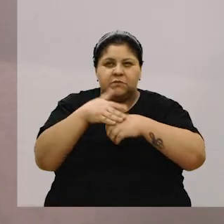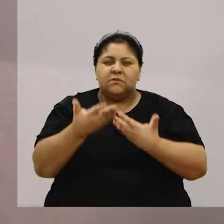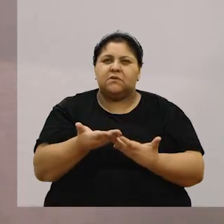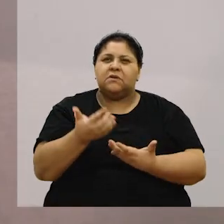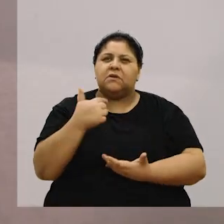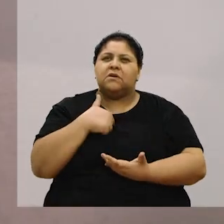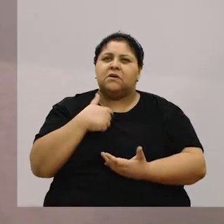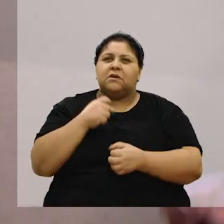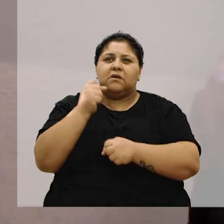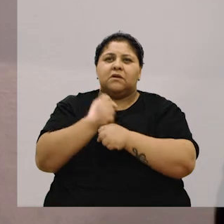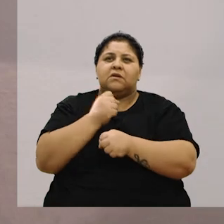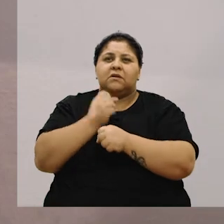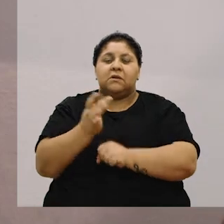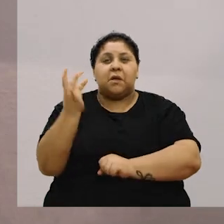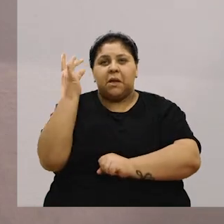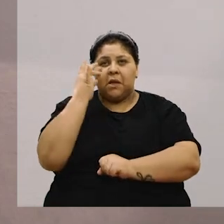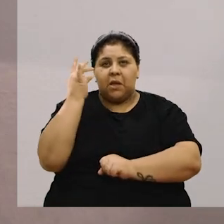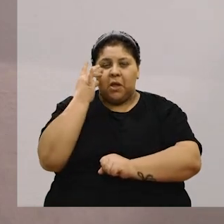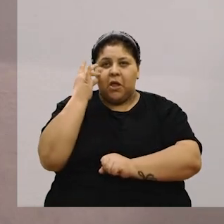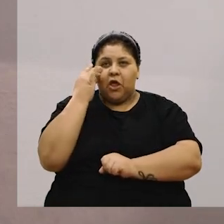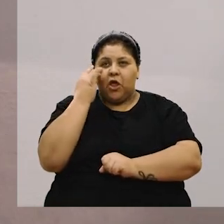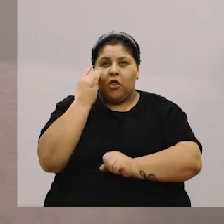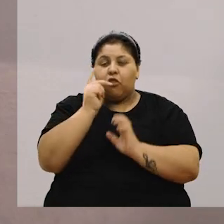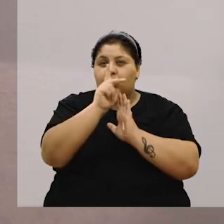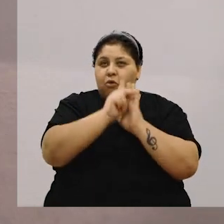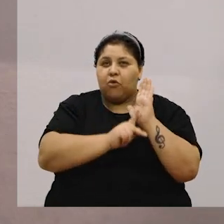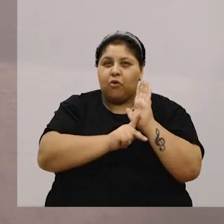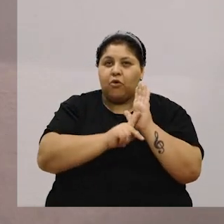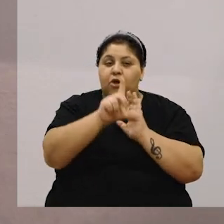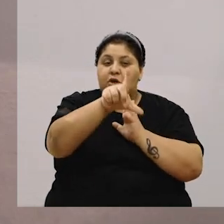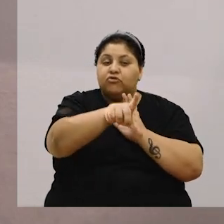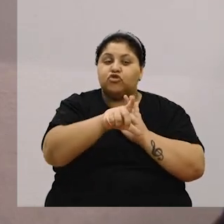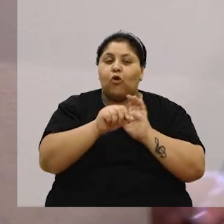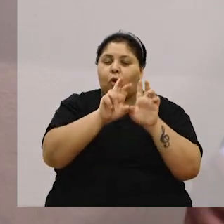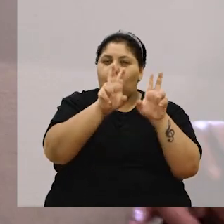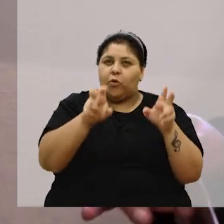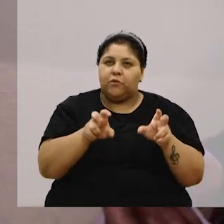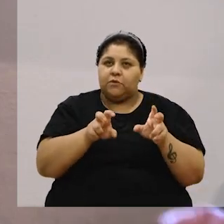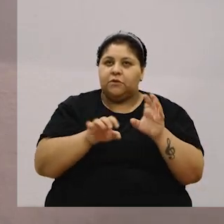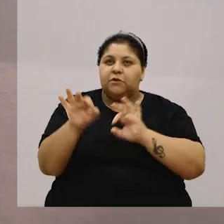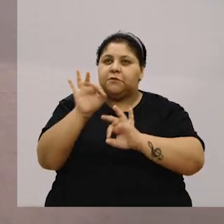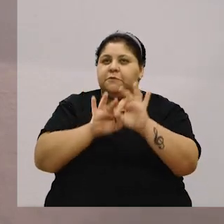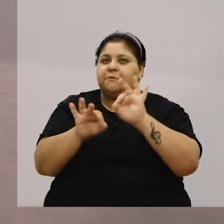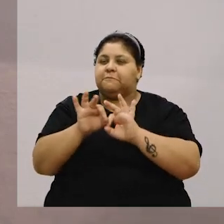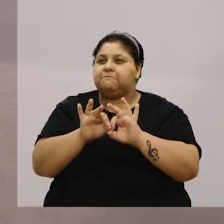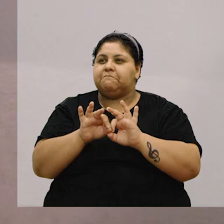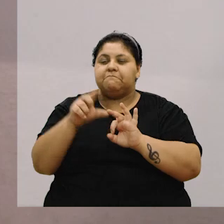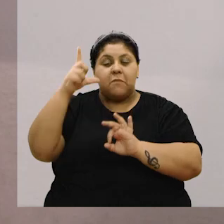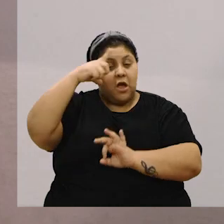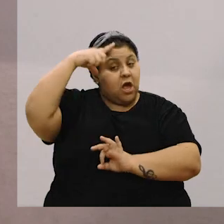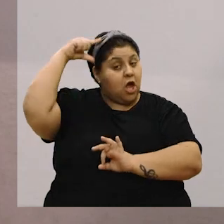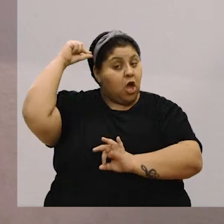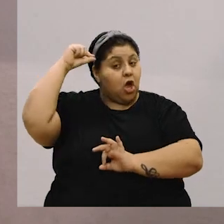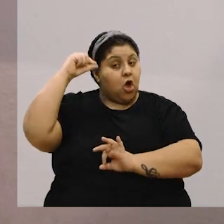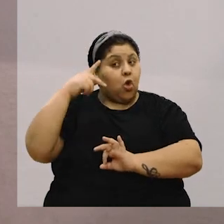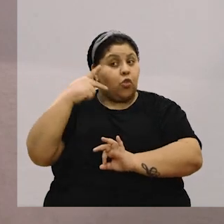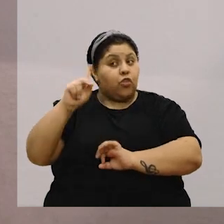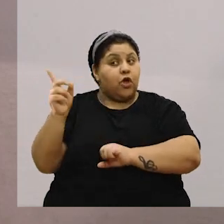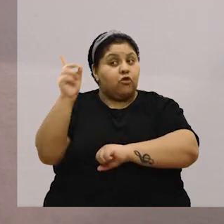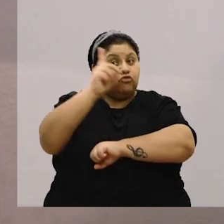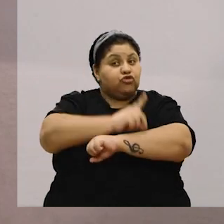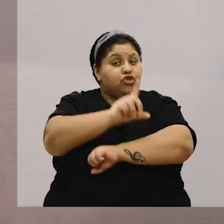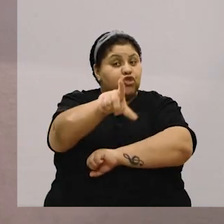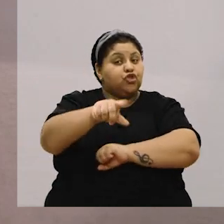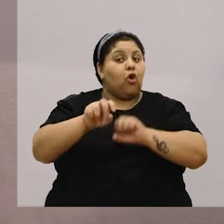para conversar. Aliás, eu todo ano marco presença também no Órbita e eu escolho o tema. Daí a organização do Órbita diz, Fábio, o